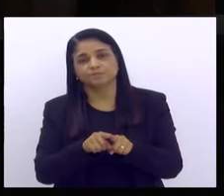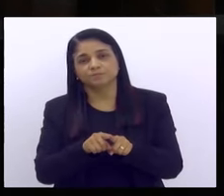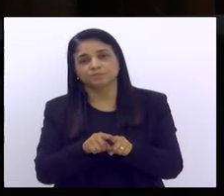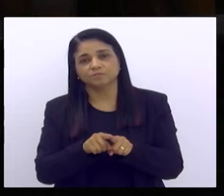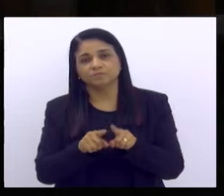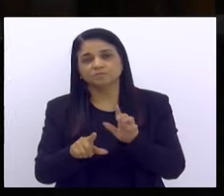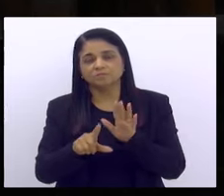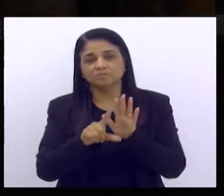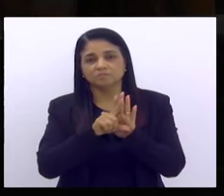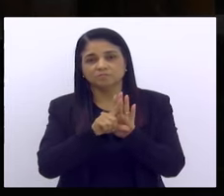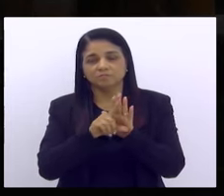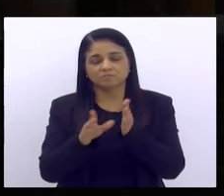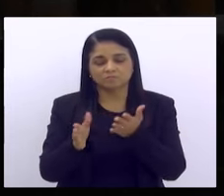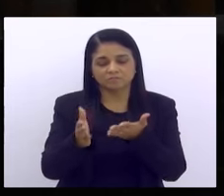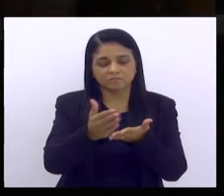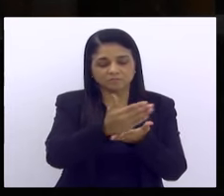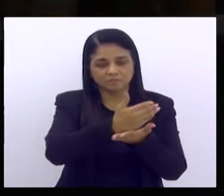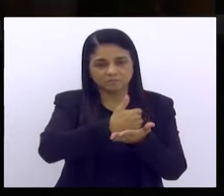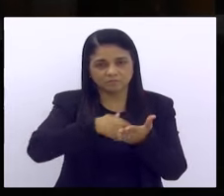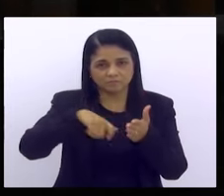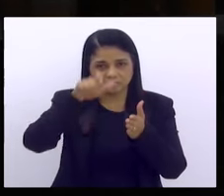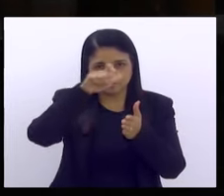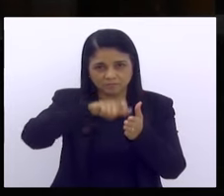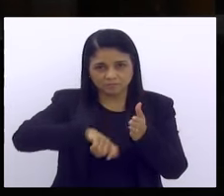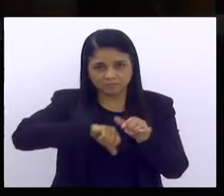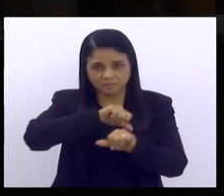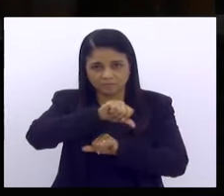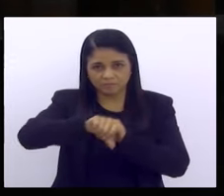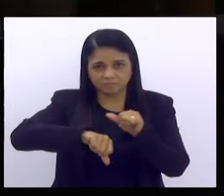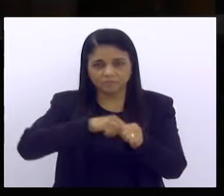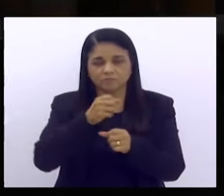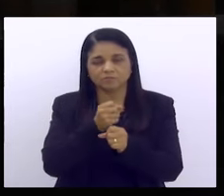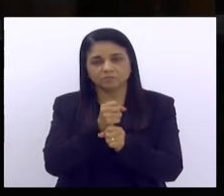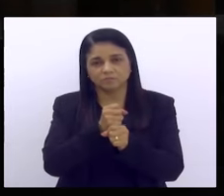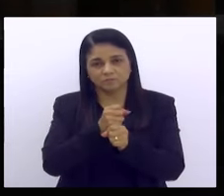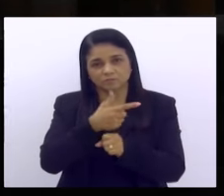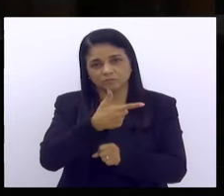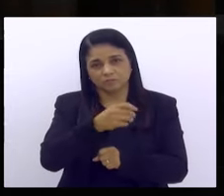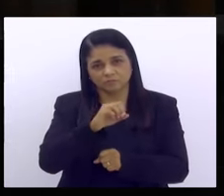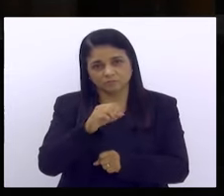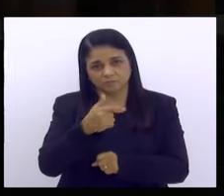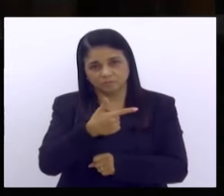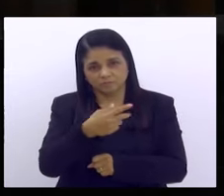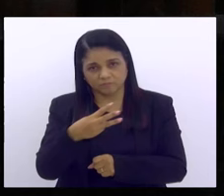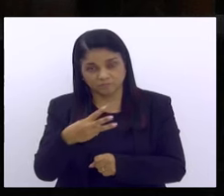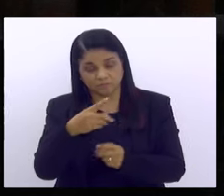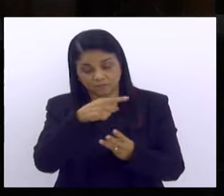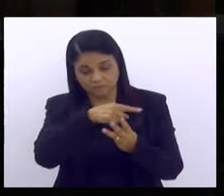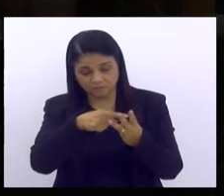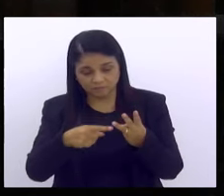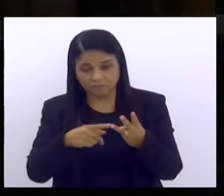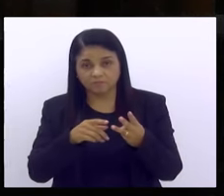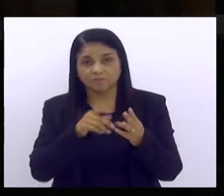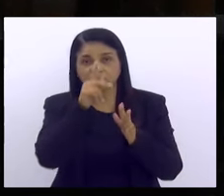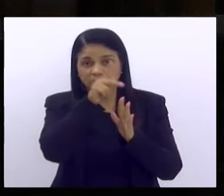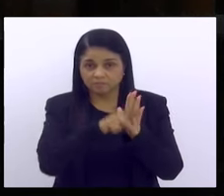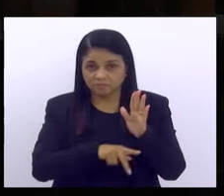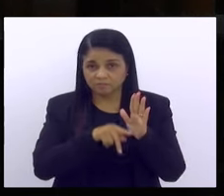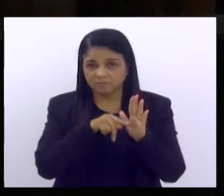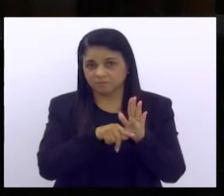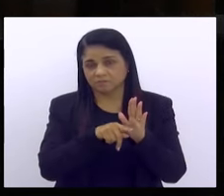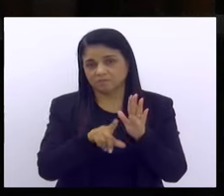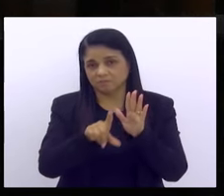a Lei do Orçamento Anual para 2024. Esses três projetos de leis terão que ser